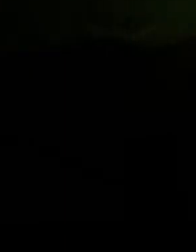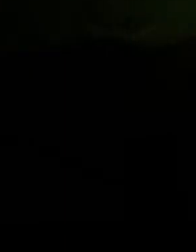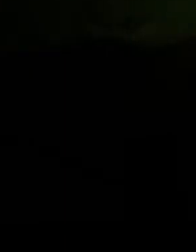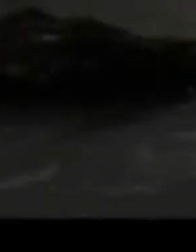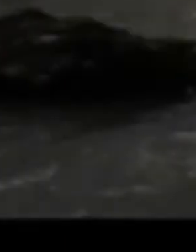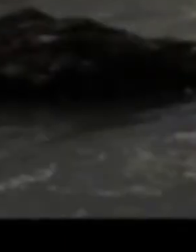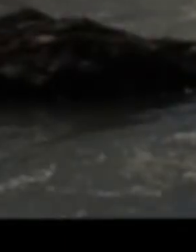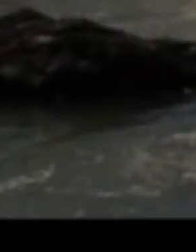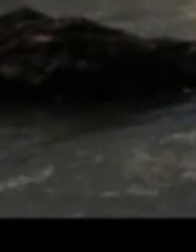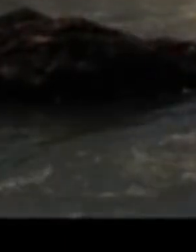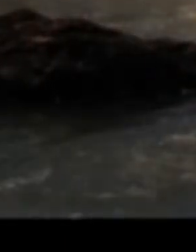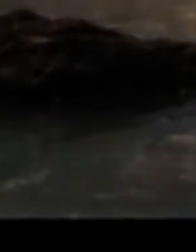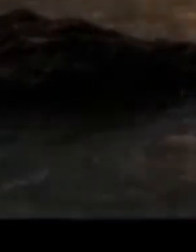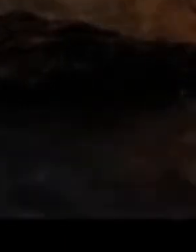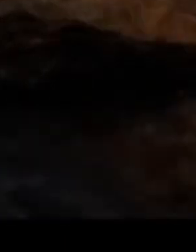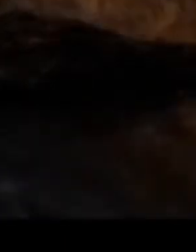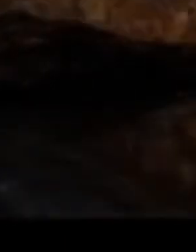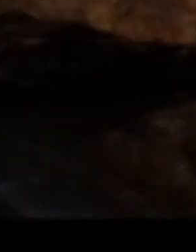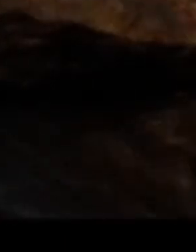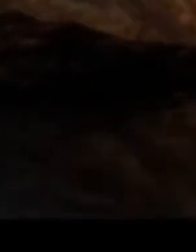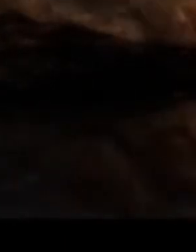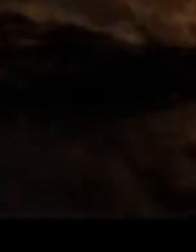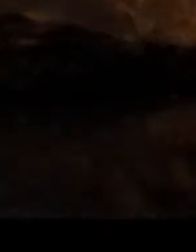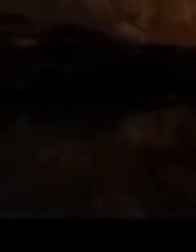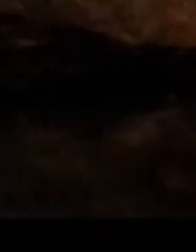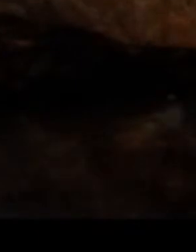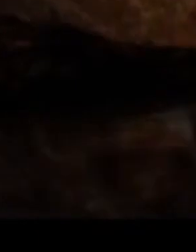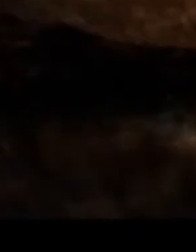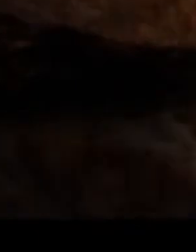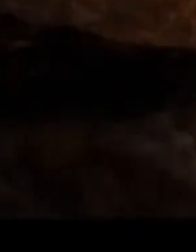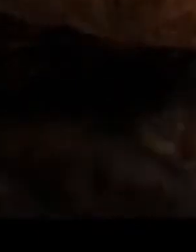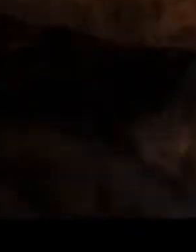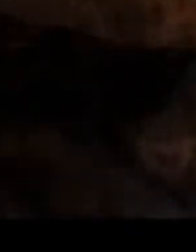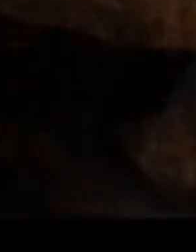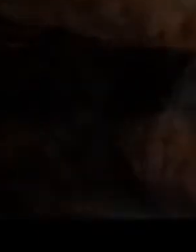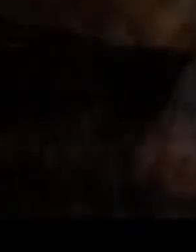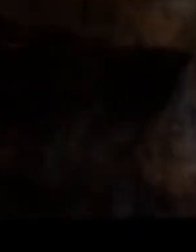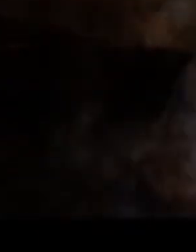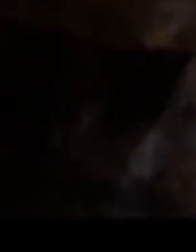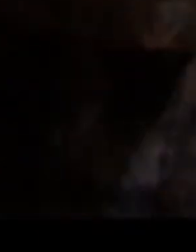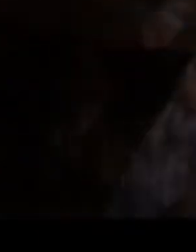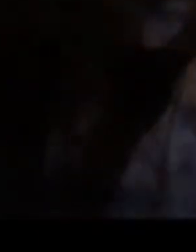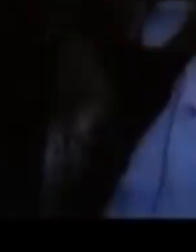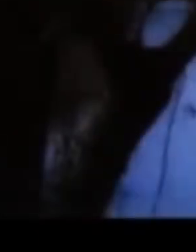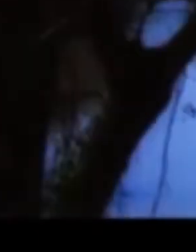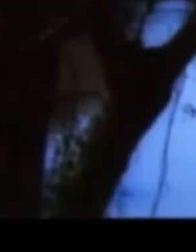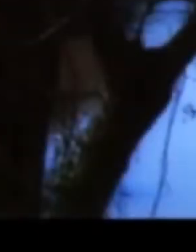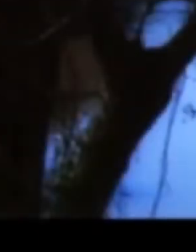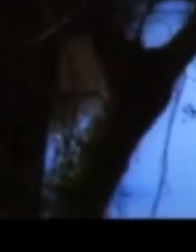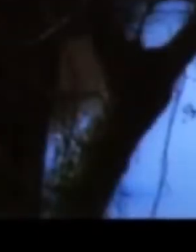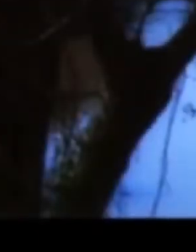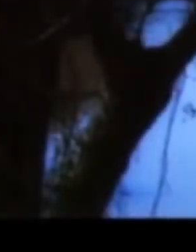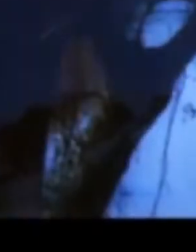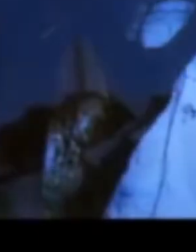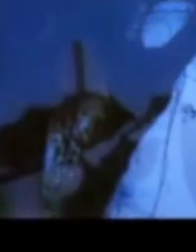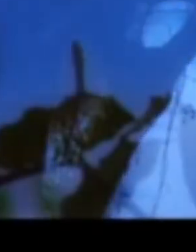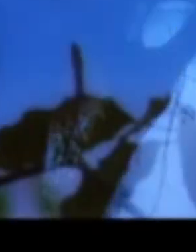Batista, Luiz Flávio, Valmir do Parque Meia Lua, doutora Márcia